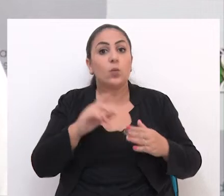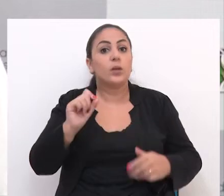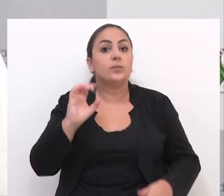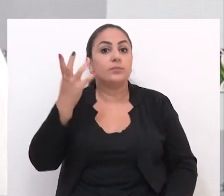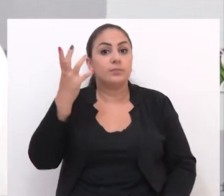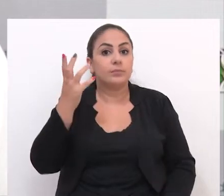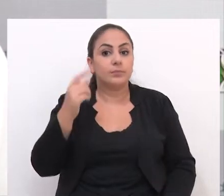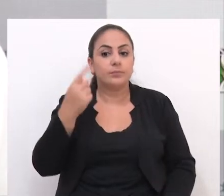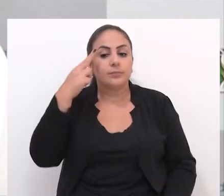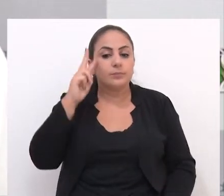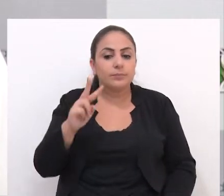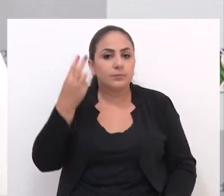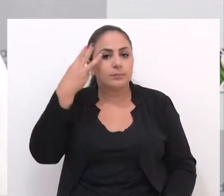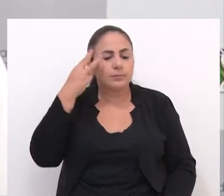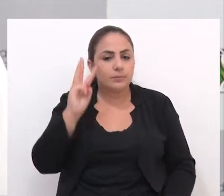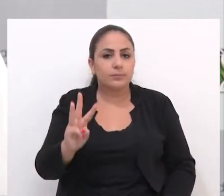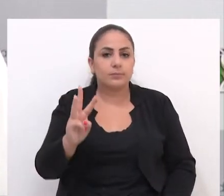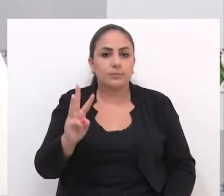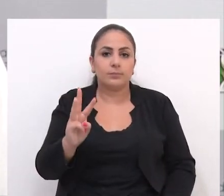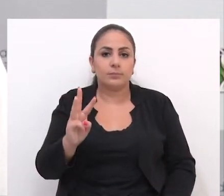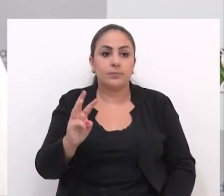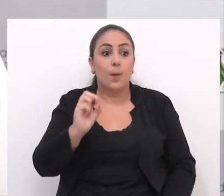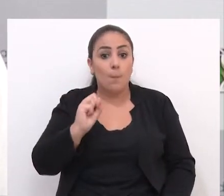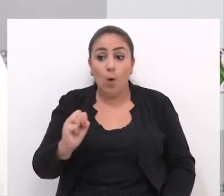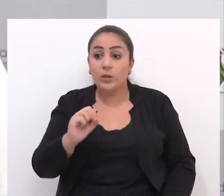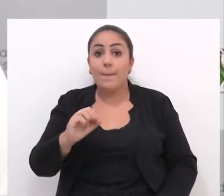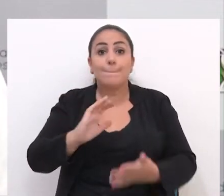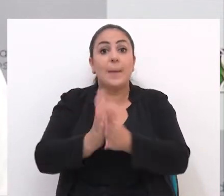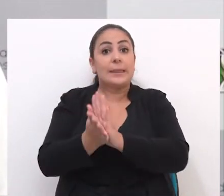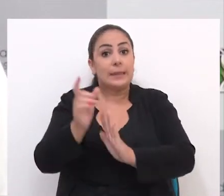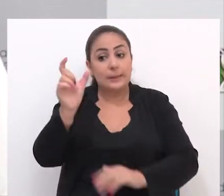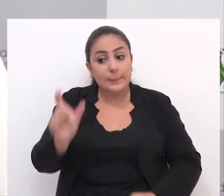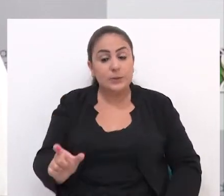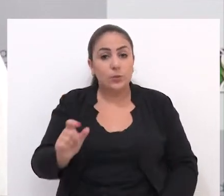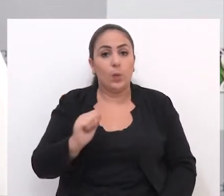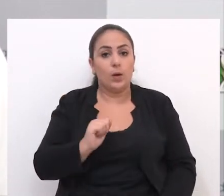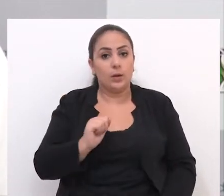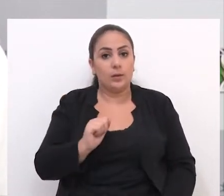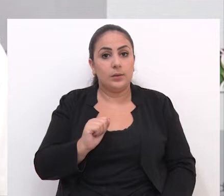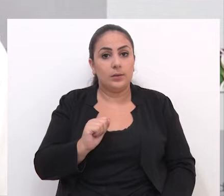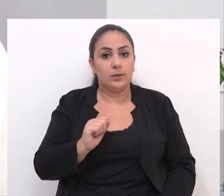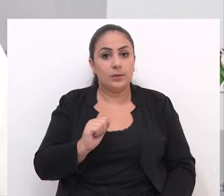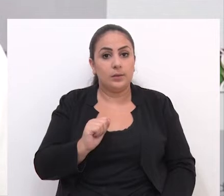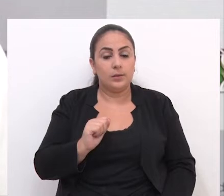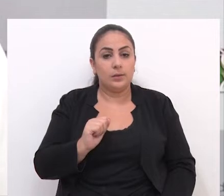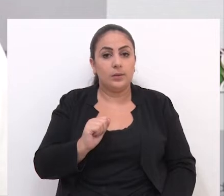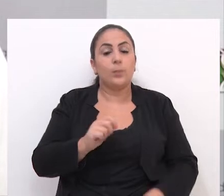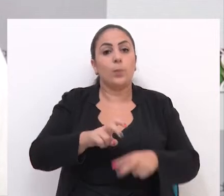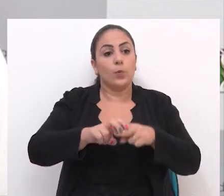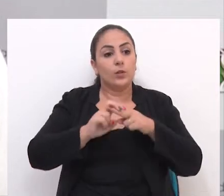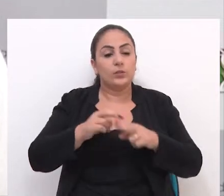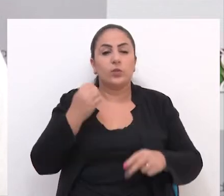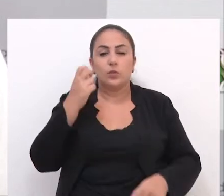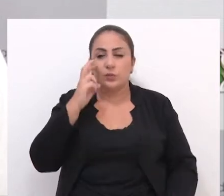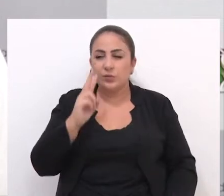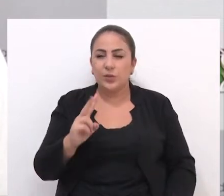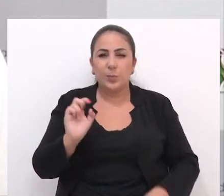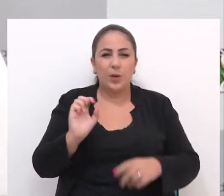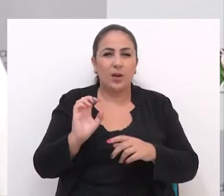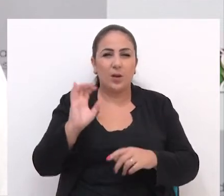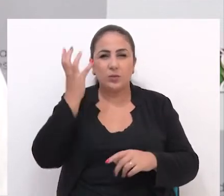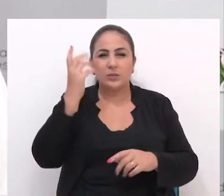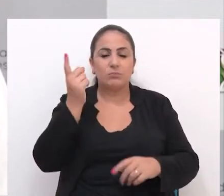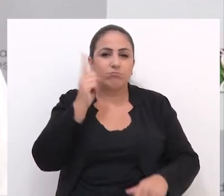ele está, dali 2 dias, 3 dias, ele pode tirar a vida, ceifar a vida dessa pessoa, né? E nós vemos casos